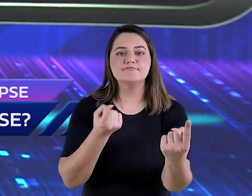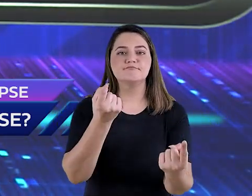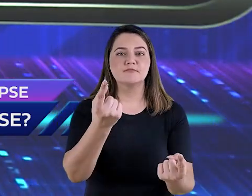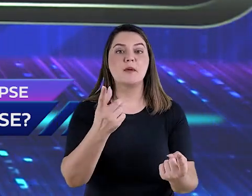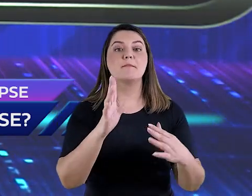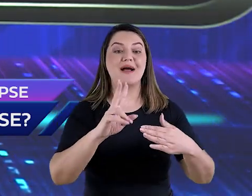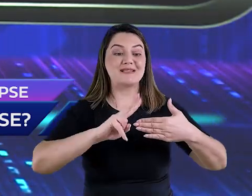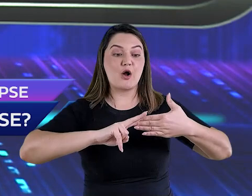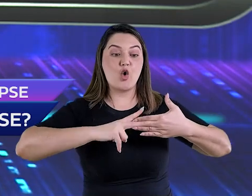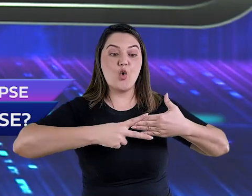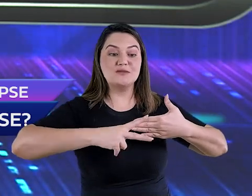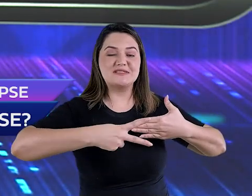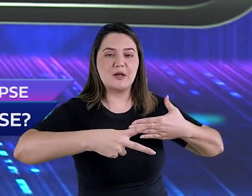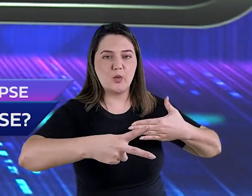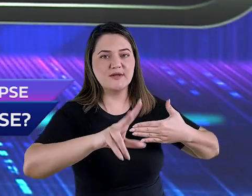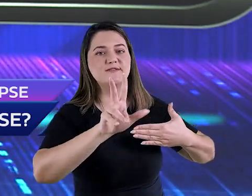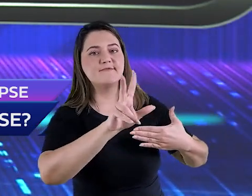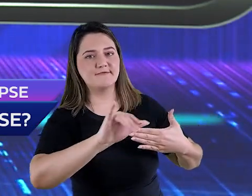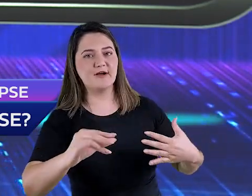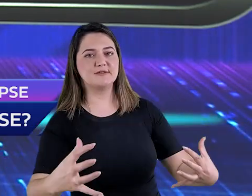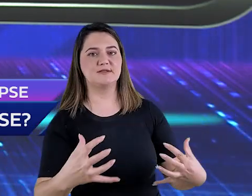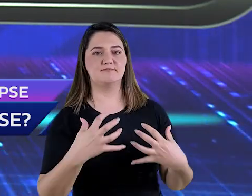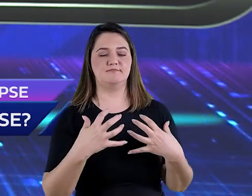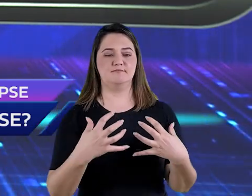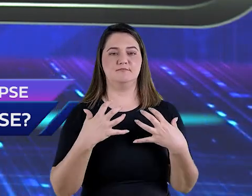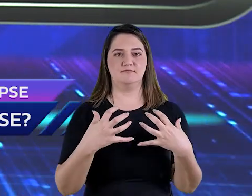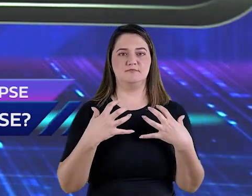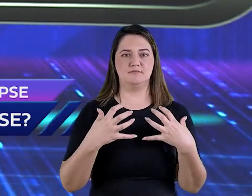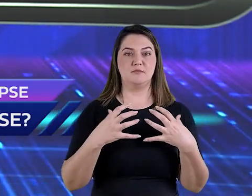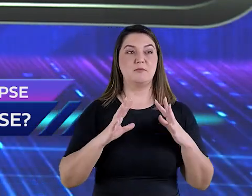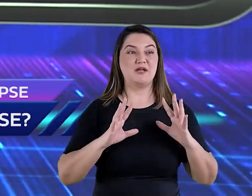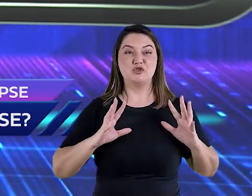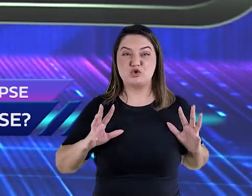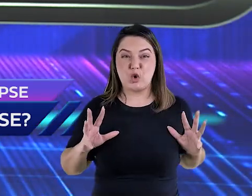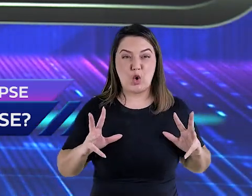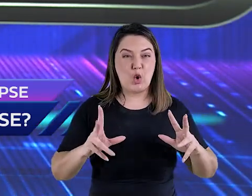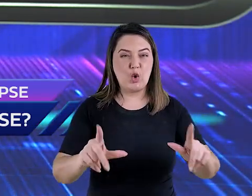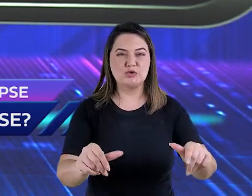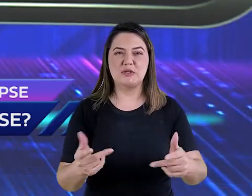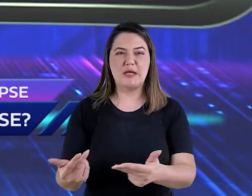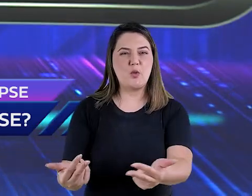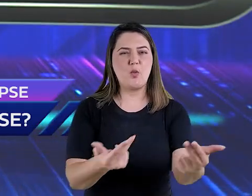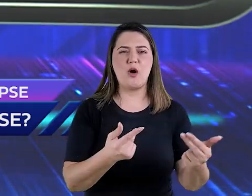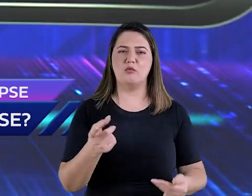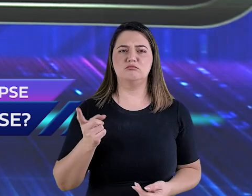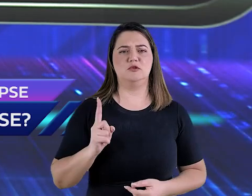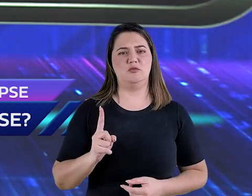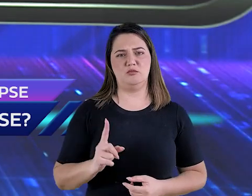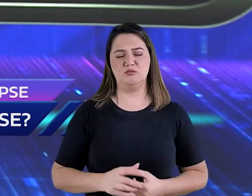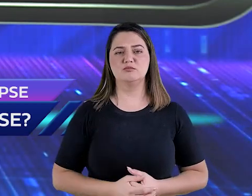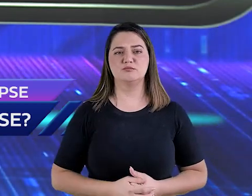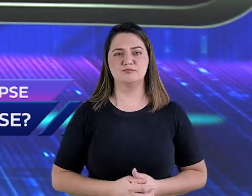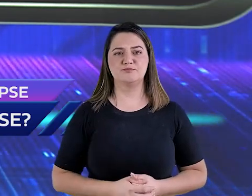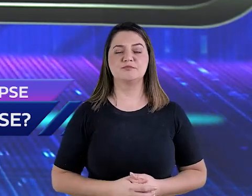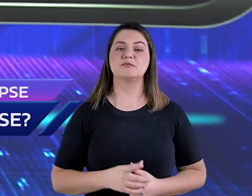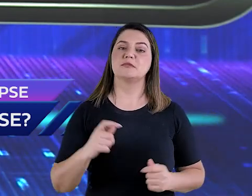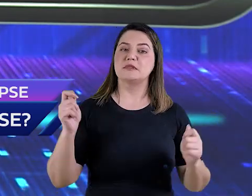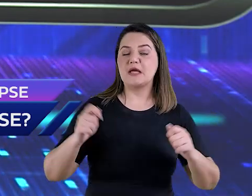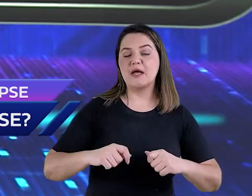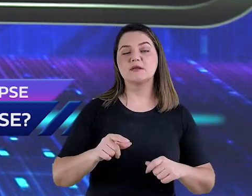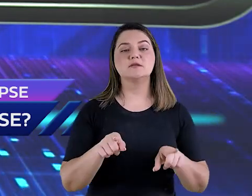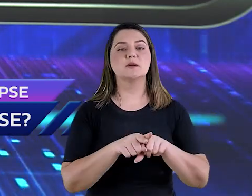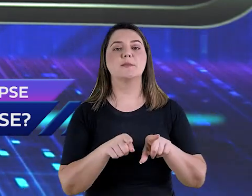efeitos serão sentidos de verdade e por um tempo, mas nem todos serão alvos de todas as pragas.